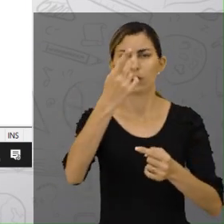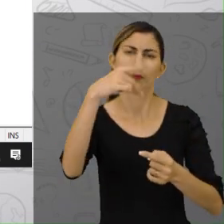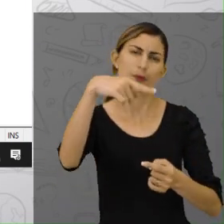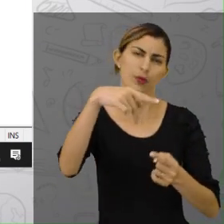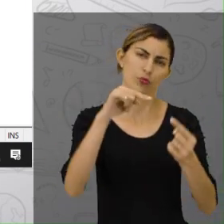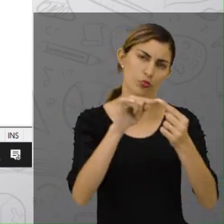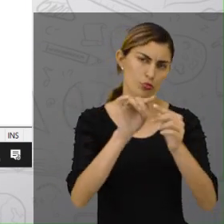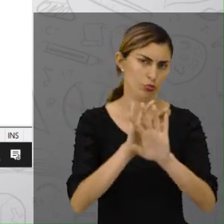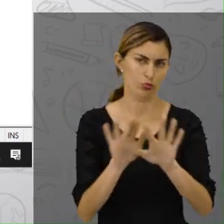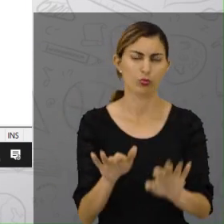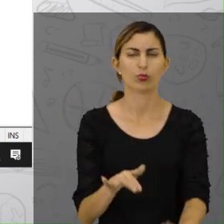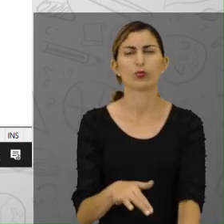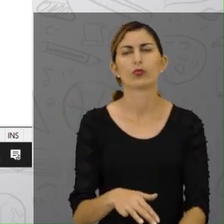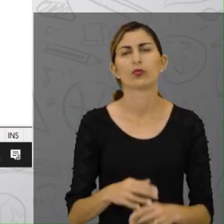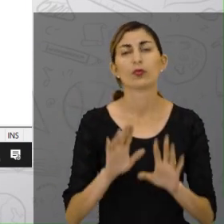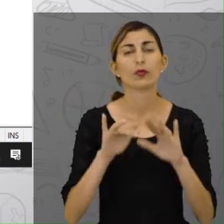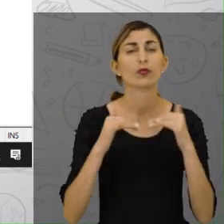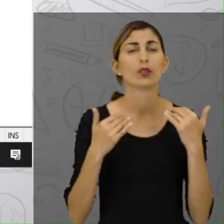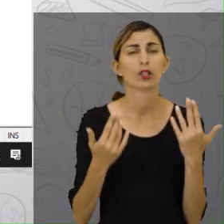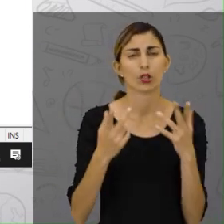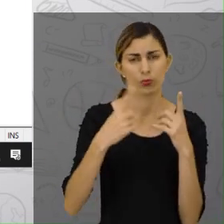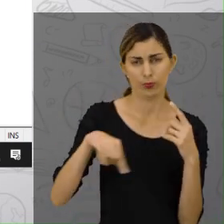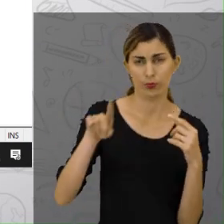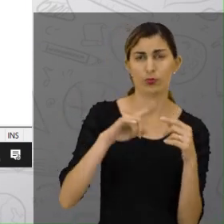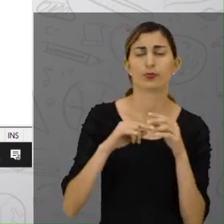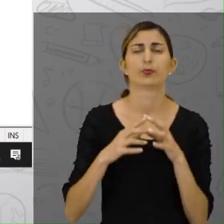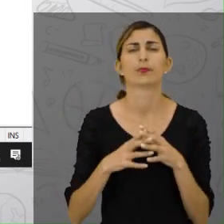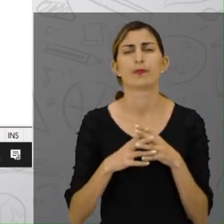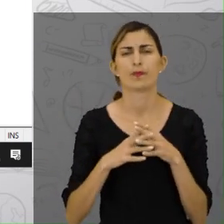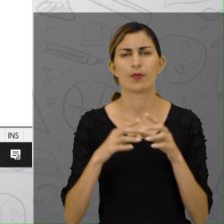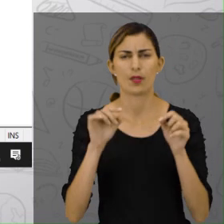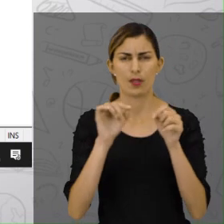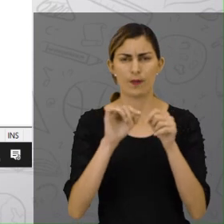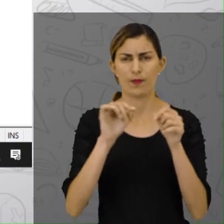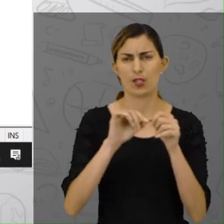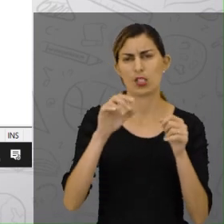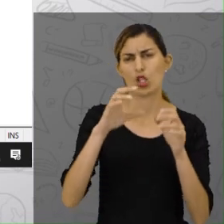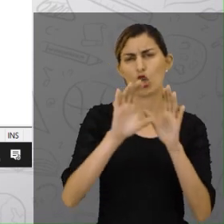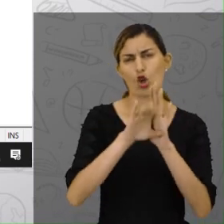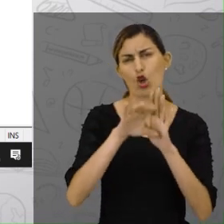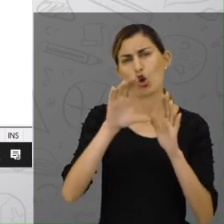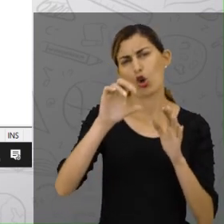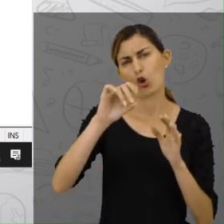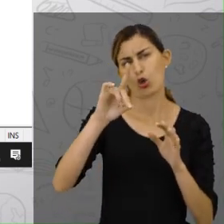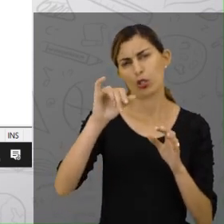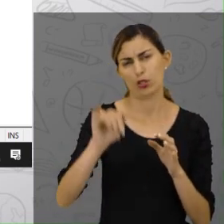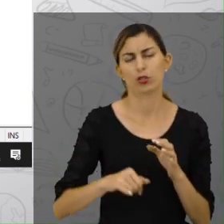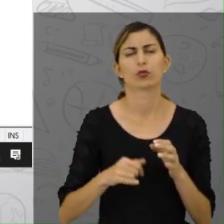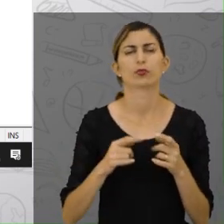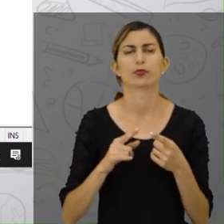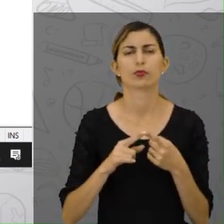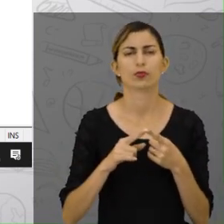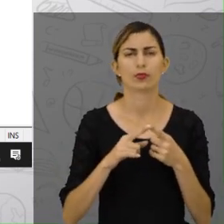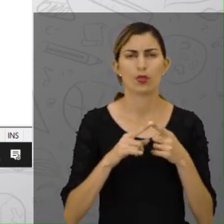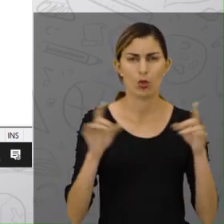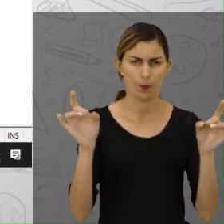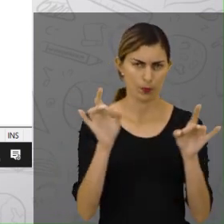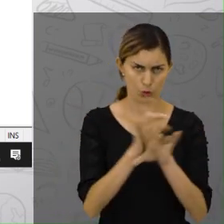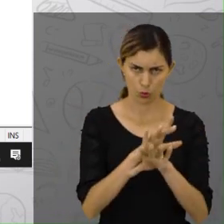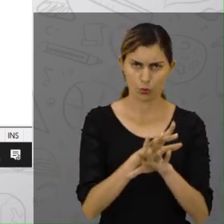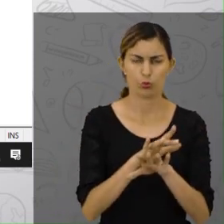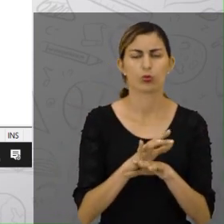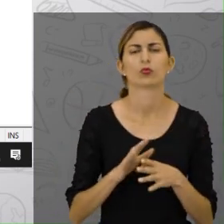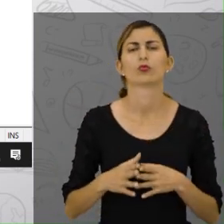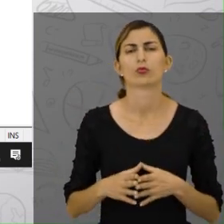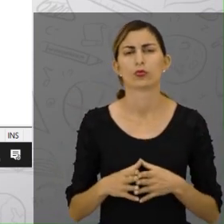PHP. Então, quando nós executarmos esse código por